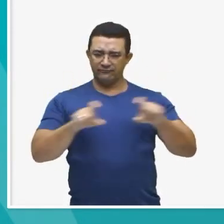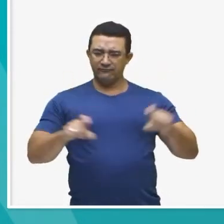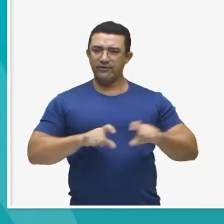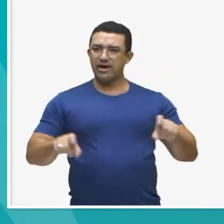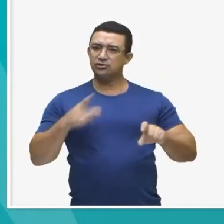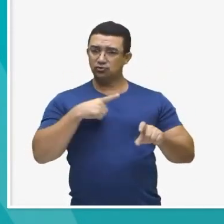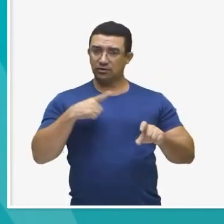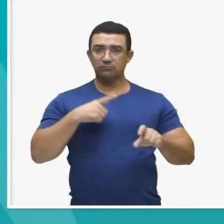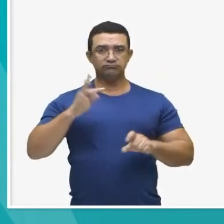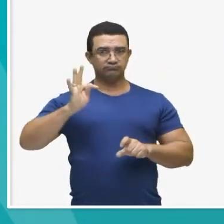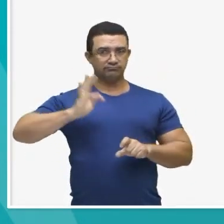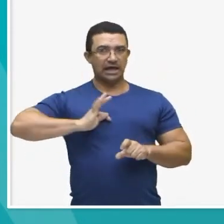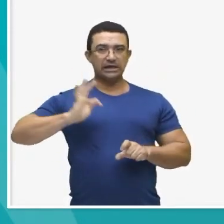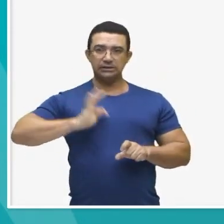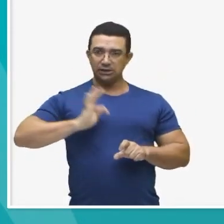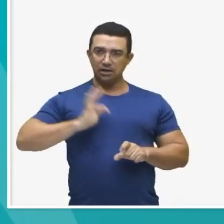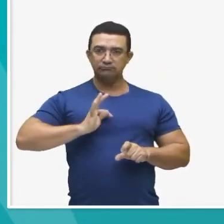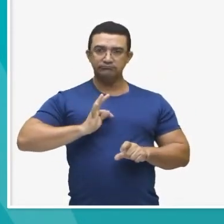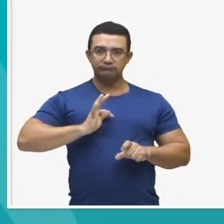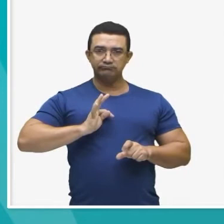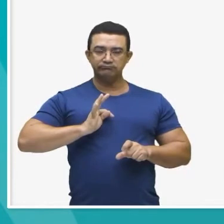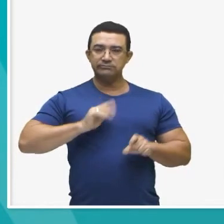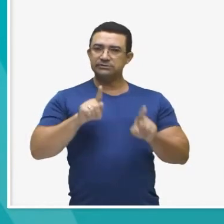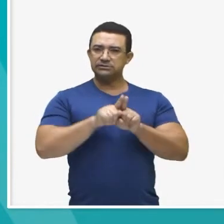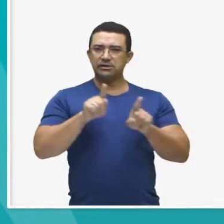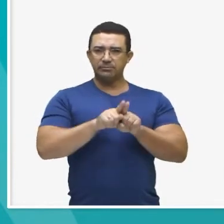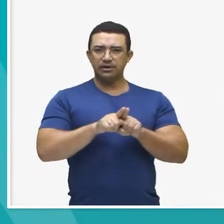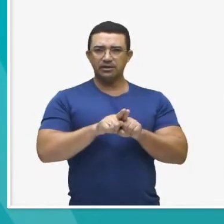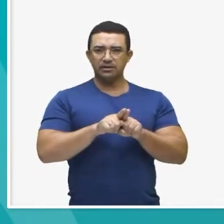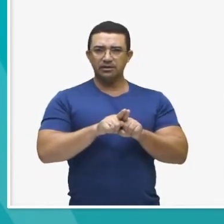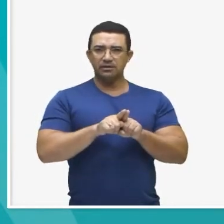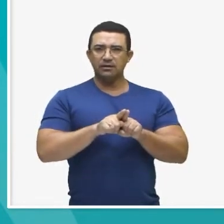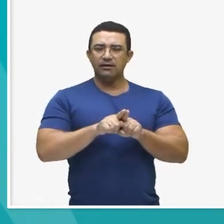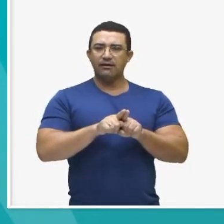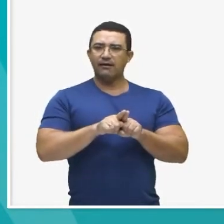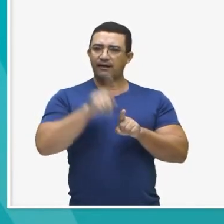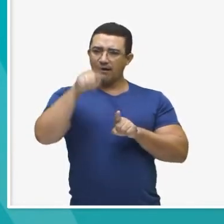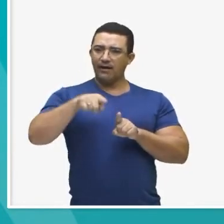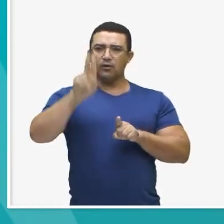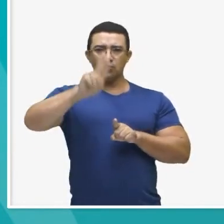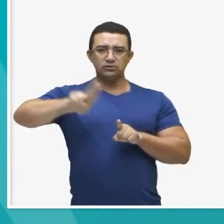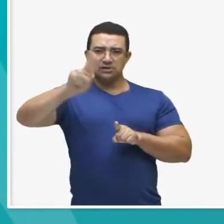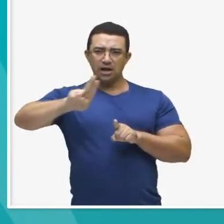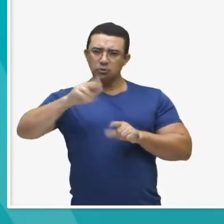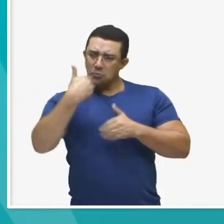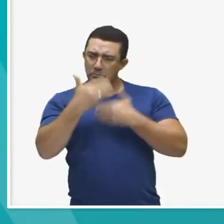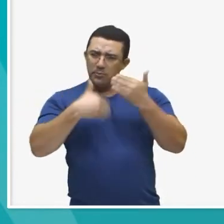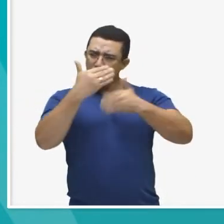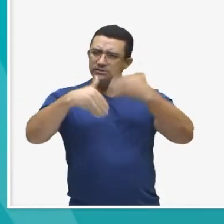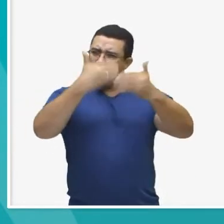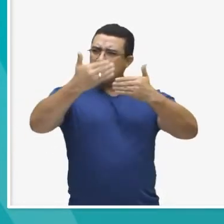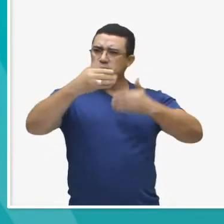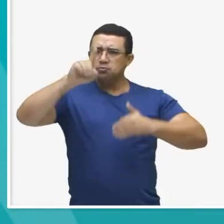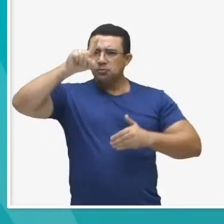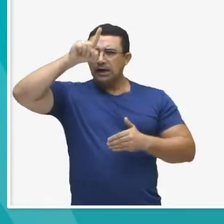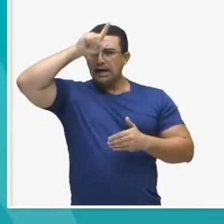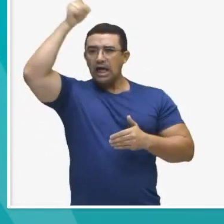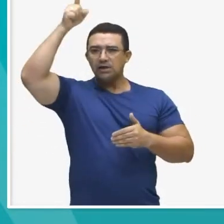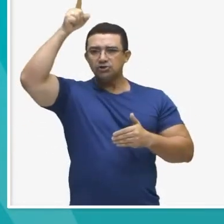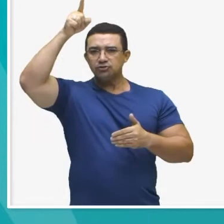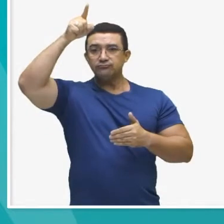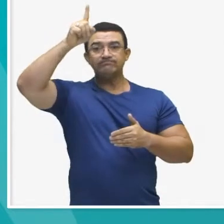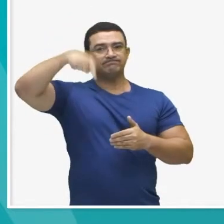técnica por trás, que tem um conhecimento, ou melhor, tem um emprego de um processo criativo que é diferente